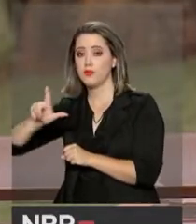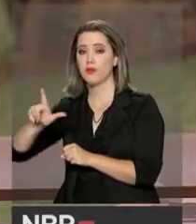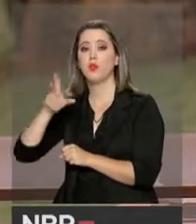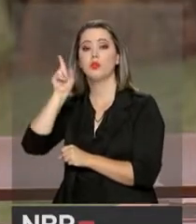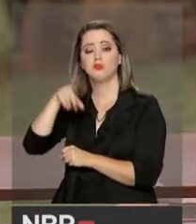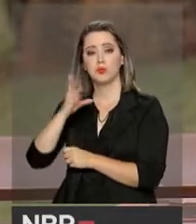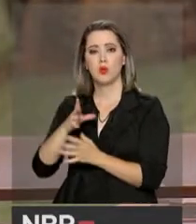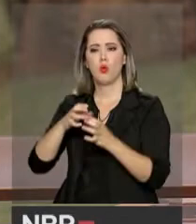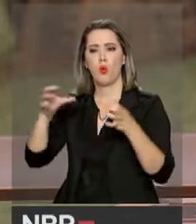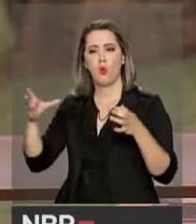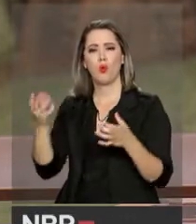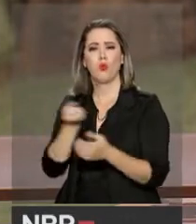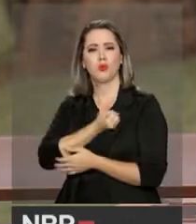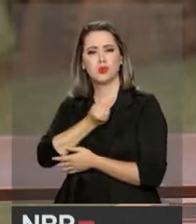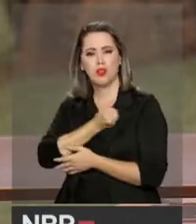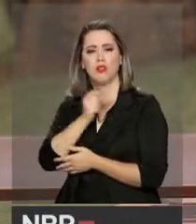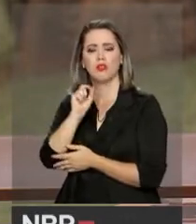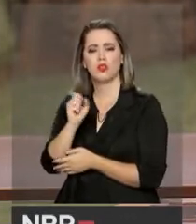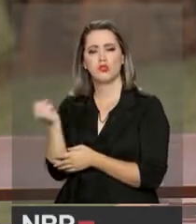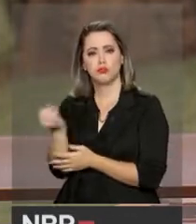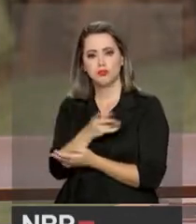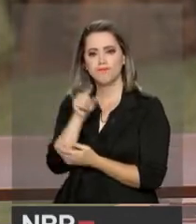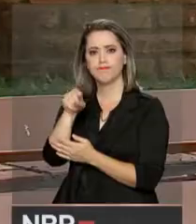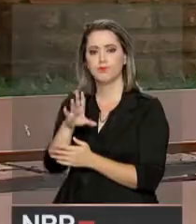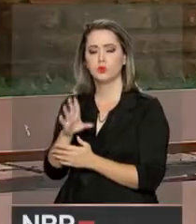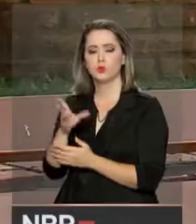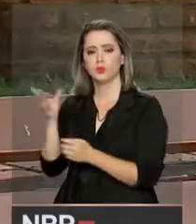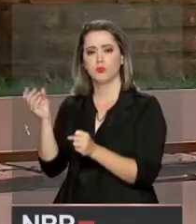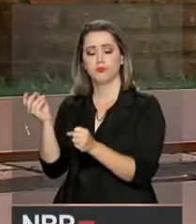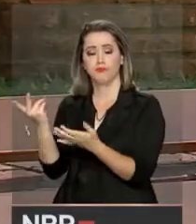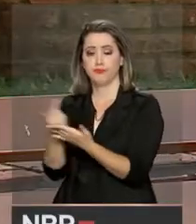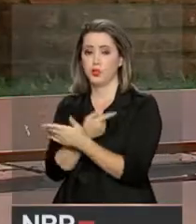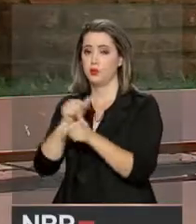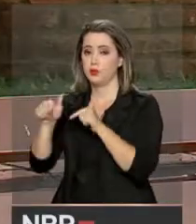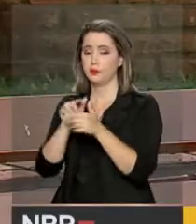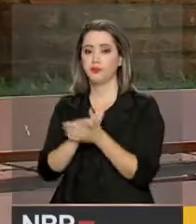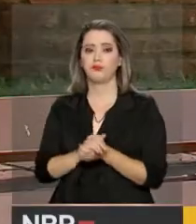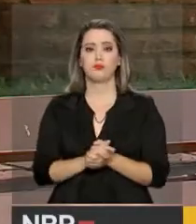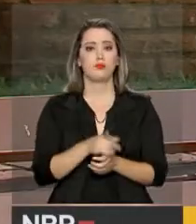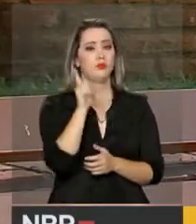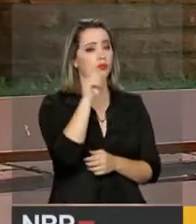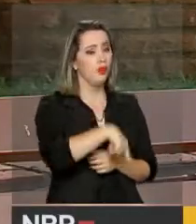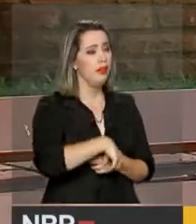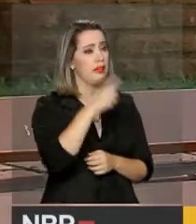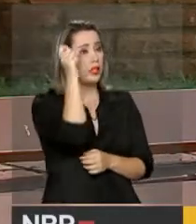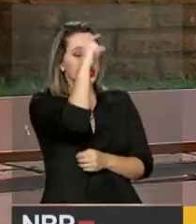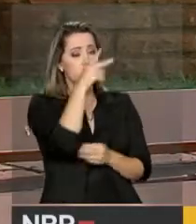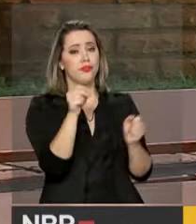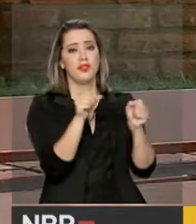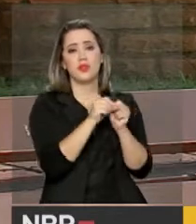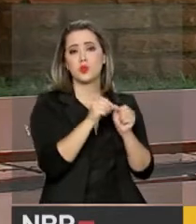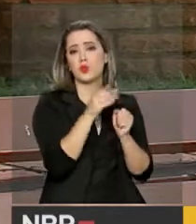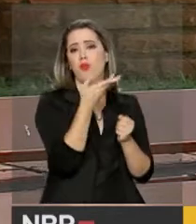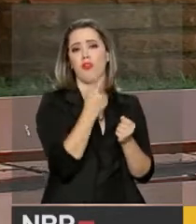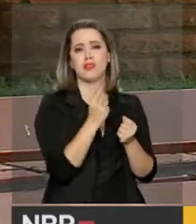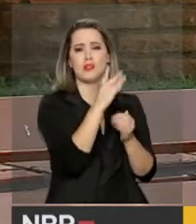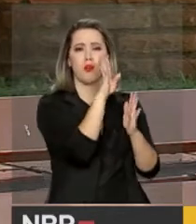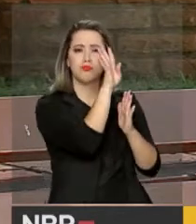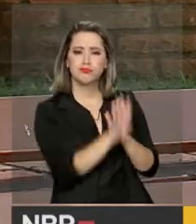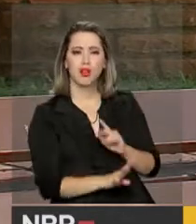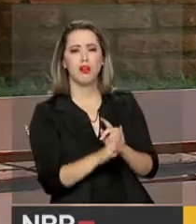tem acidentados. Como é que é esse ranking? Como eu falei antes, é sempre difícil fazer um ranking por si só,